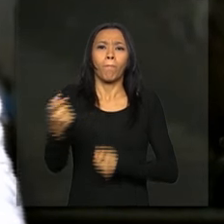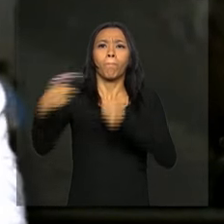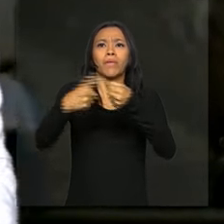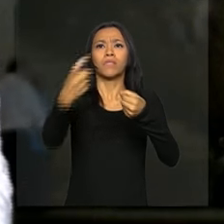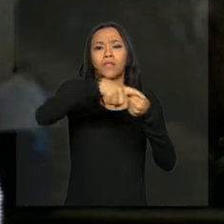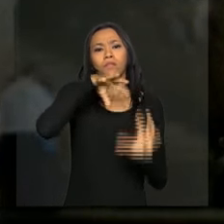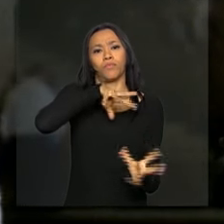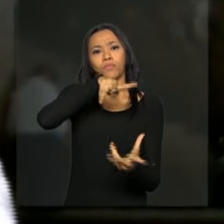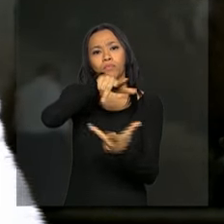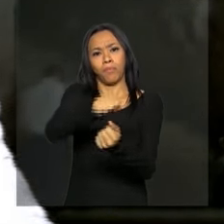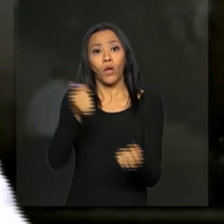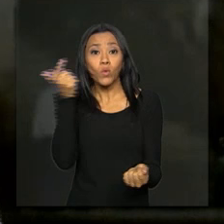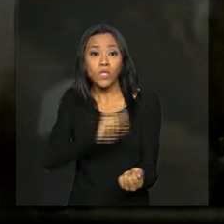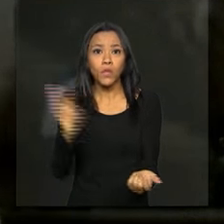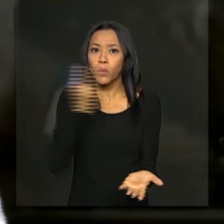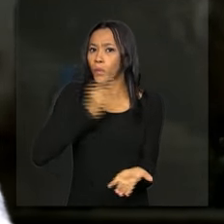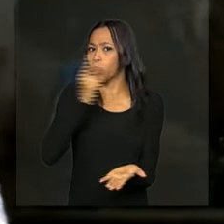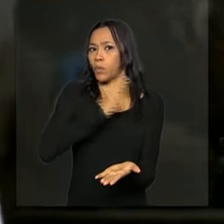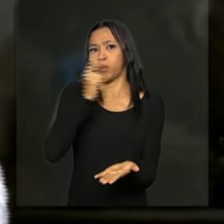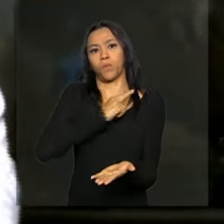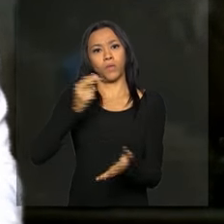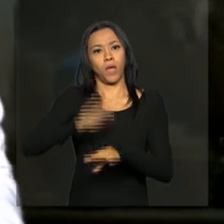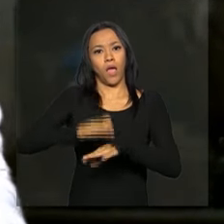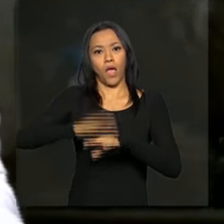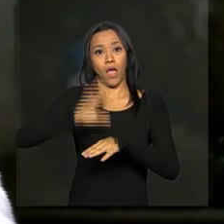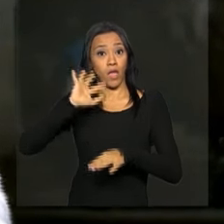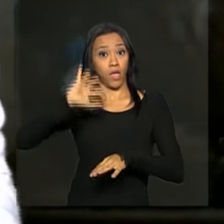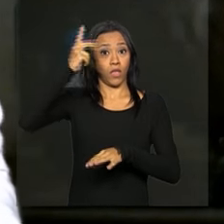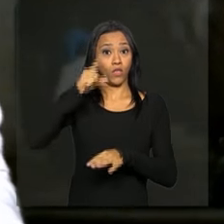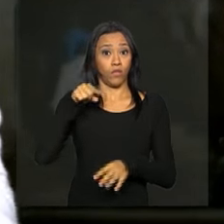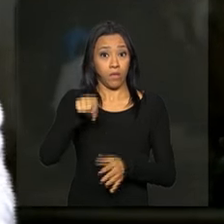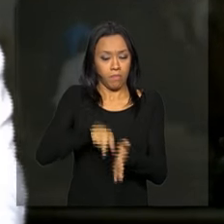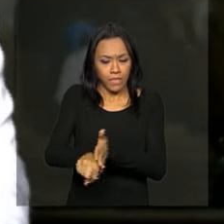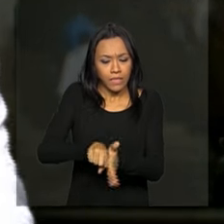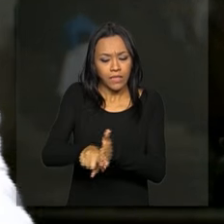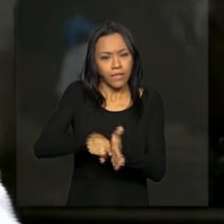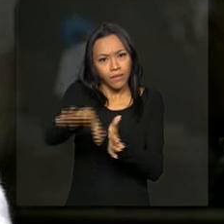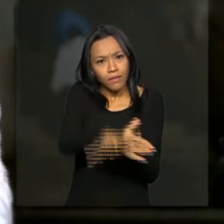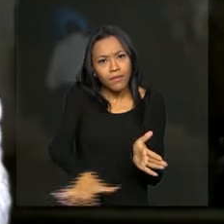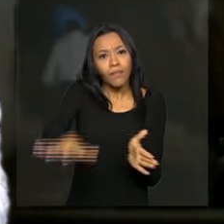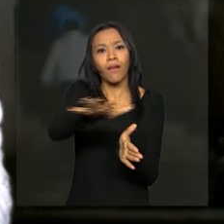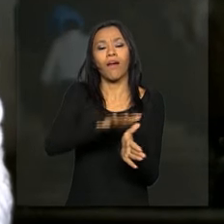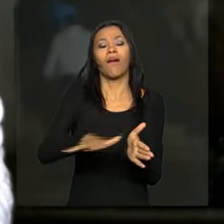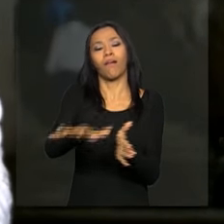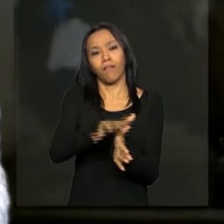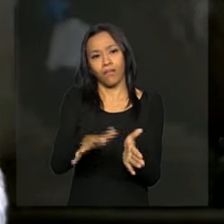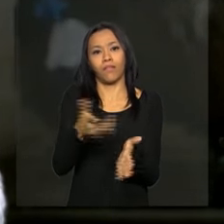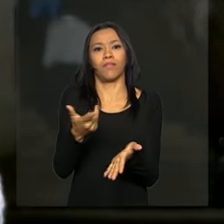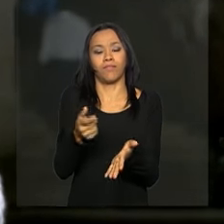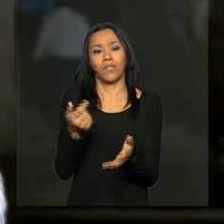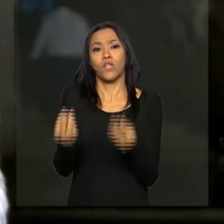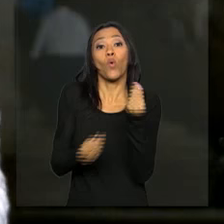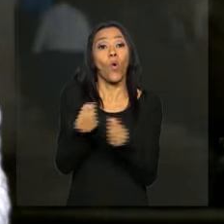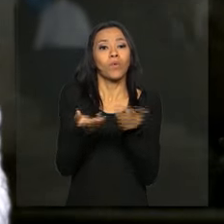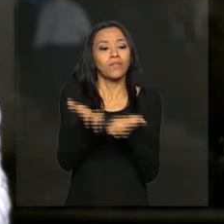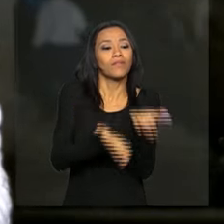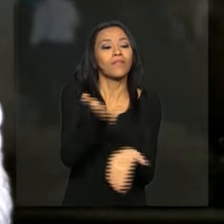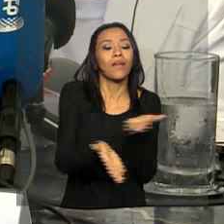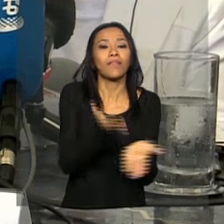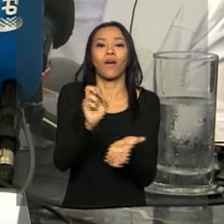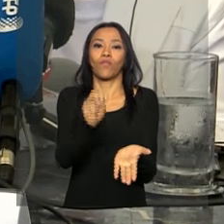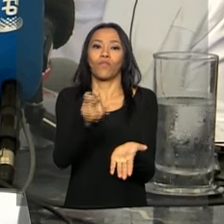internacionais para se chegar mais rápido a resultados científicos envolvendo diagnóstico, prevenção e tratamento do Zika